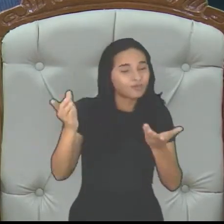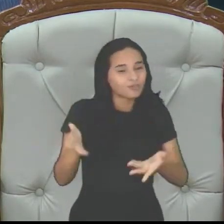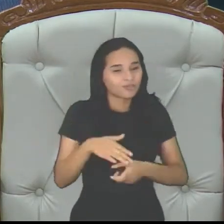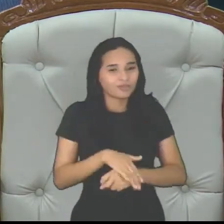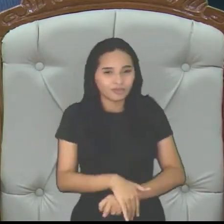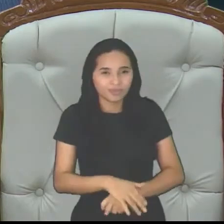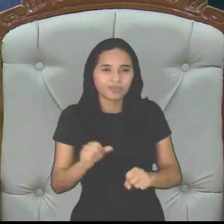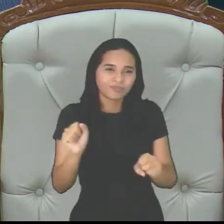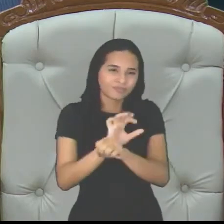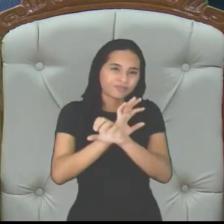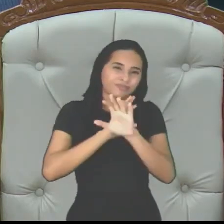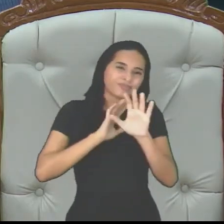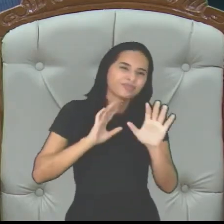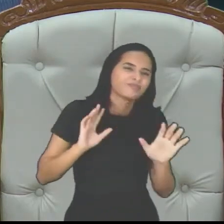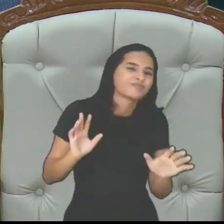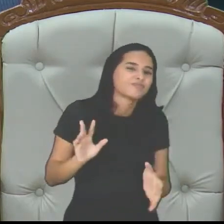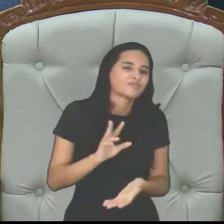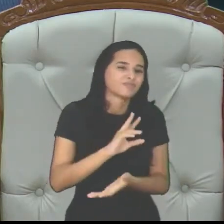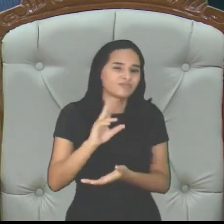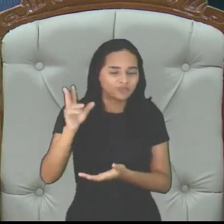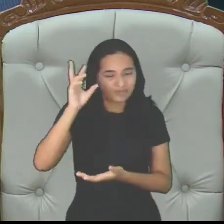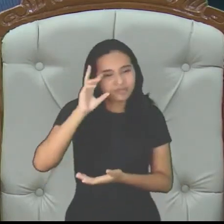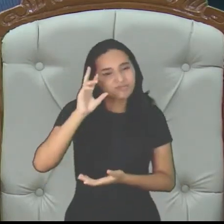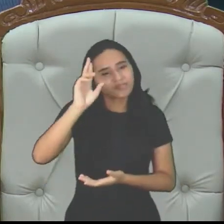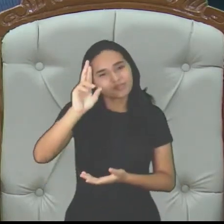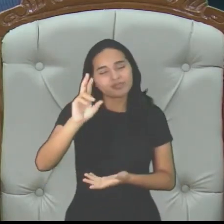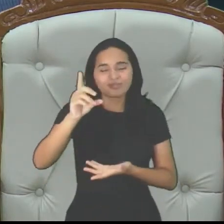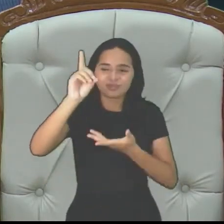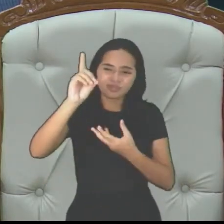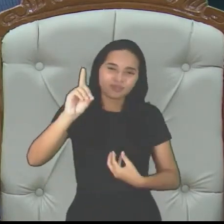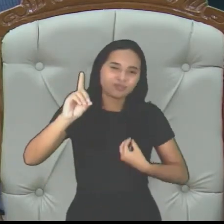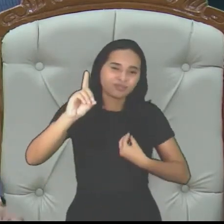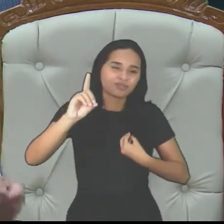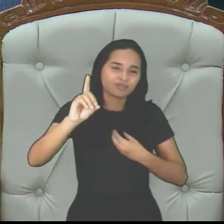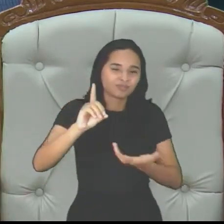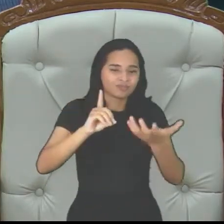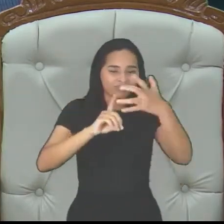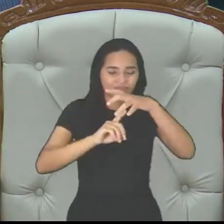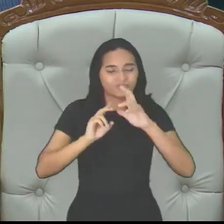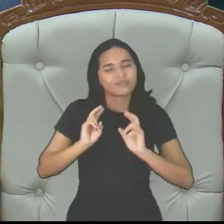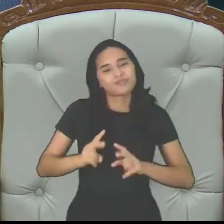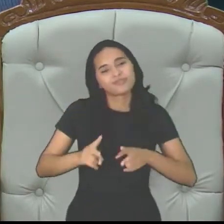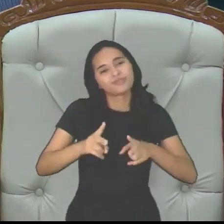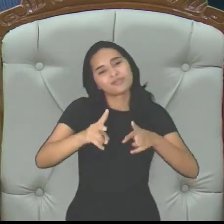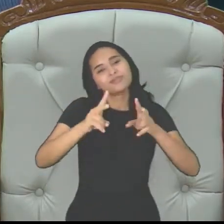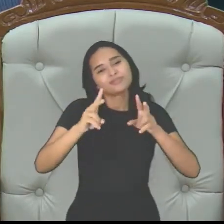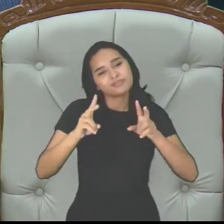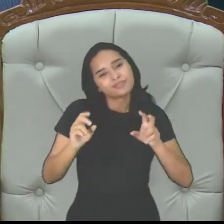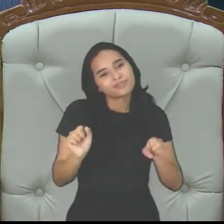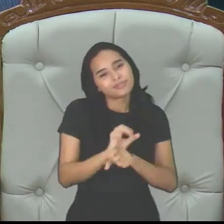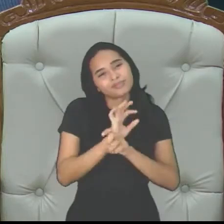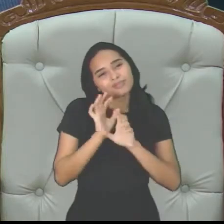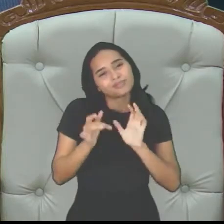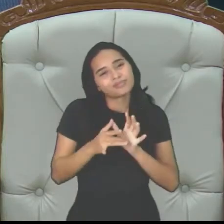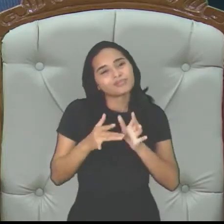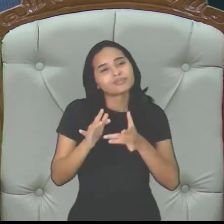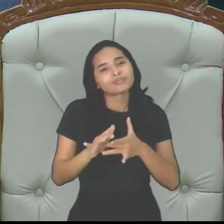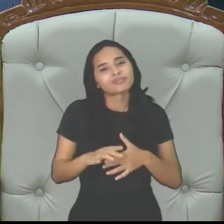noite, glorificado seja o nome daquele que vive e que reina para todos sempre. Glórias a